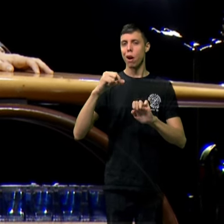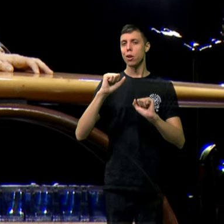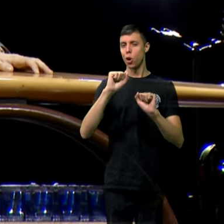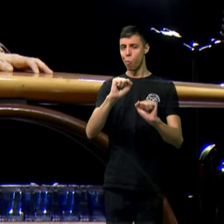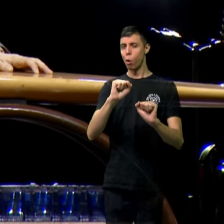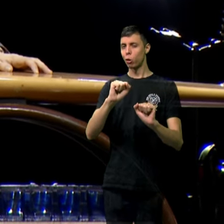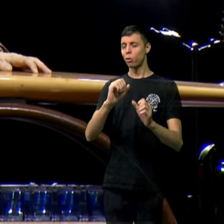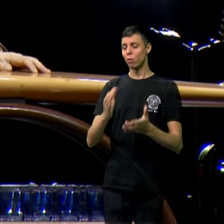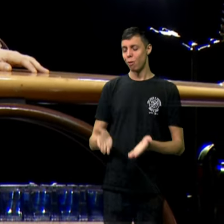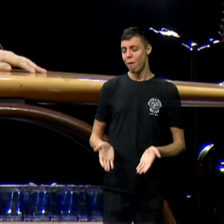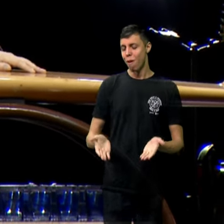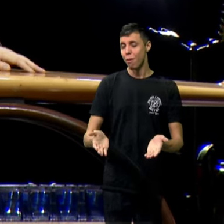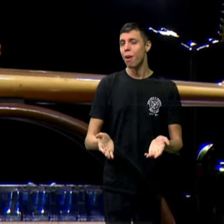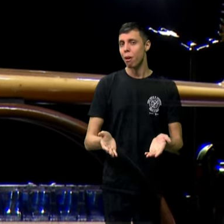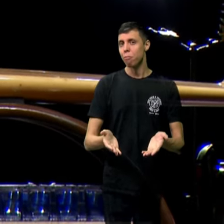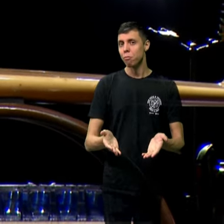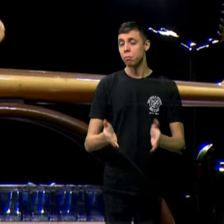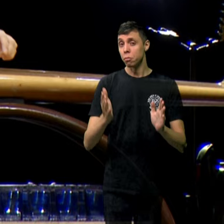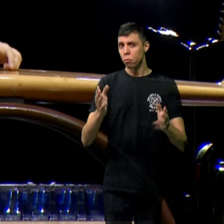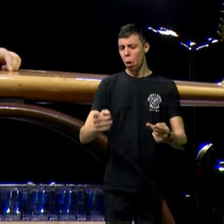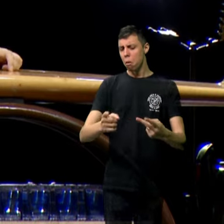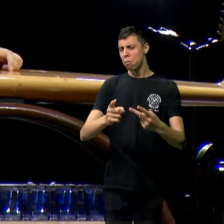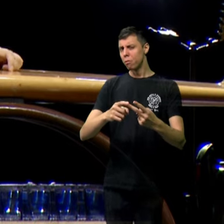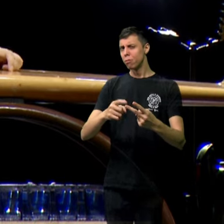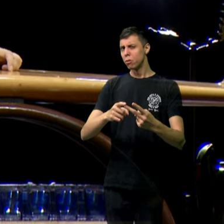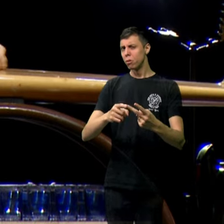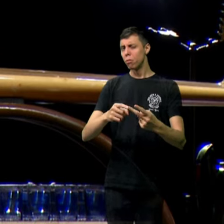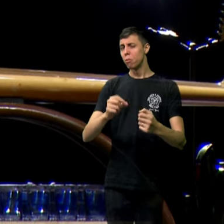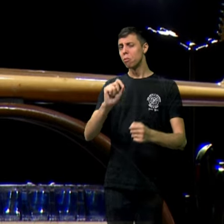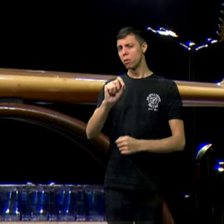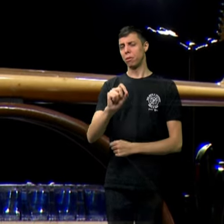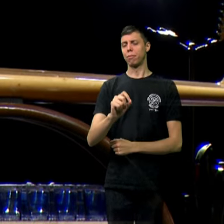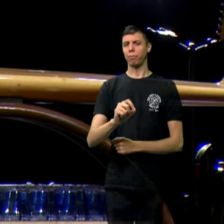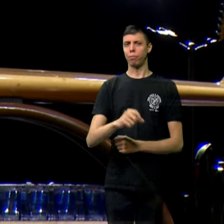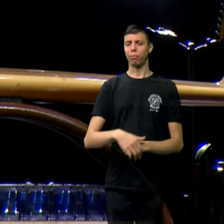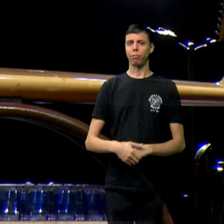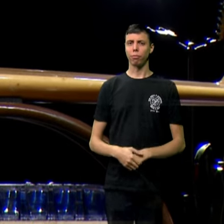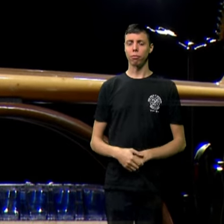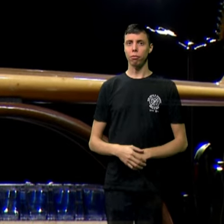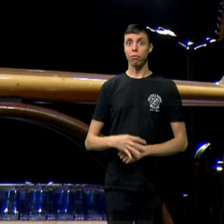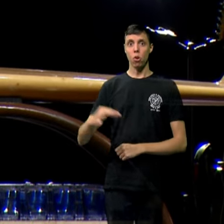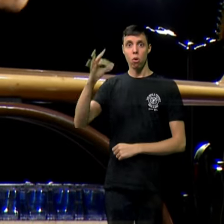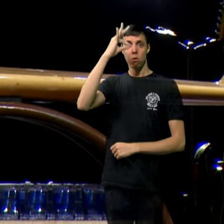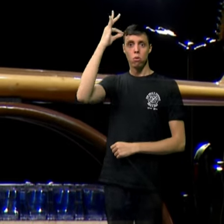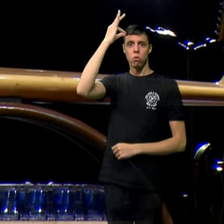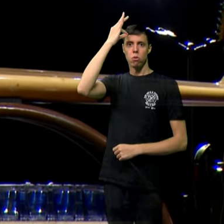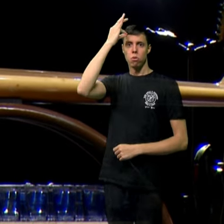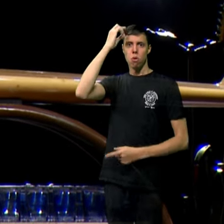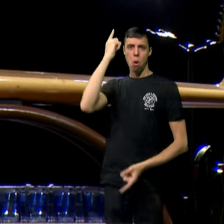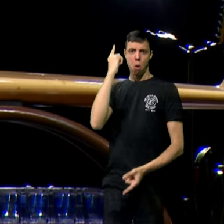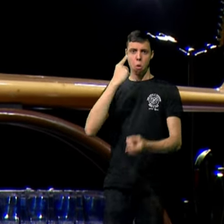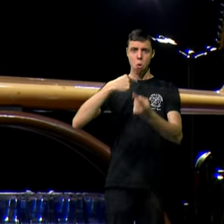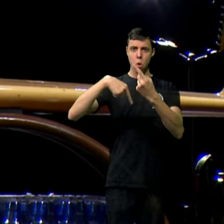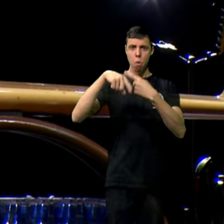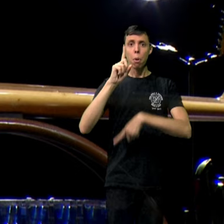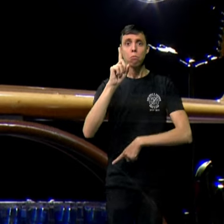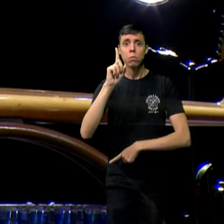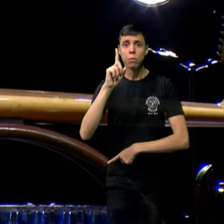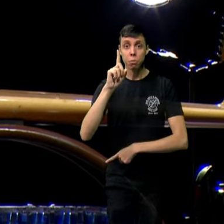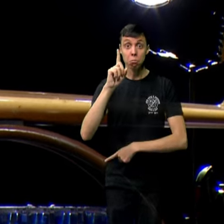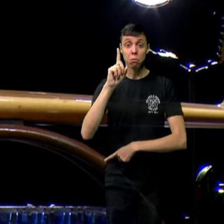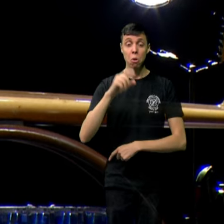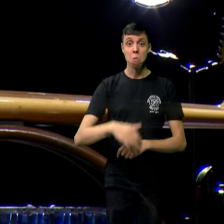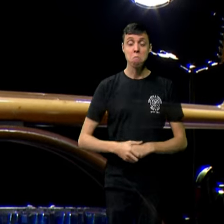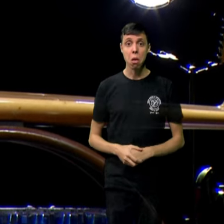fazer. Mas a segunda vai além disso. É impartir o espírito de prosperidade.